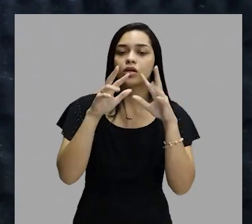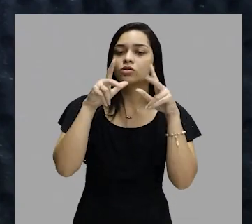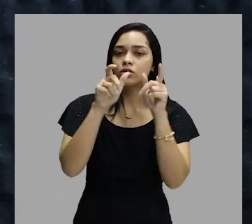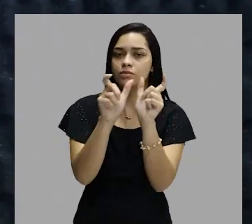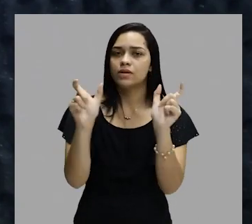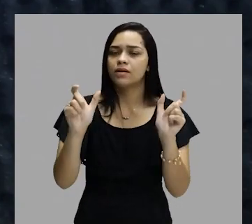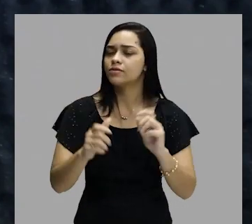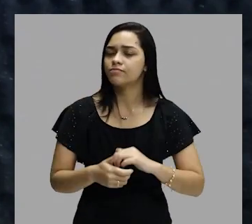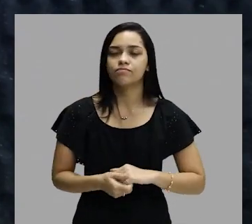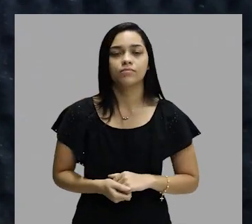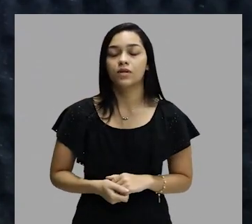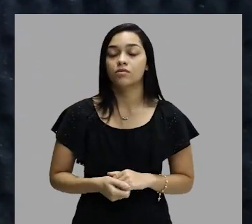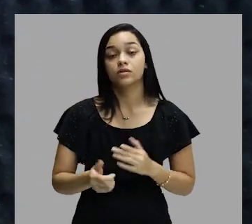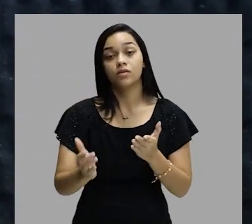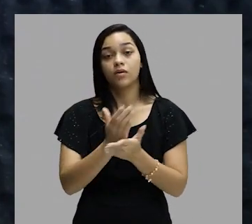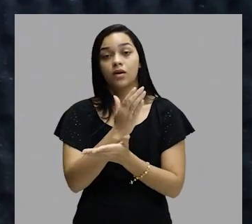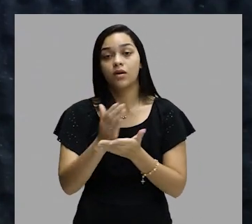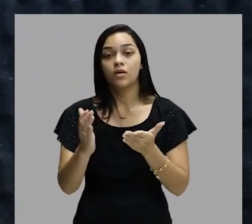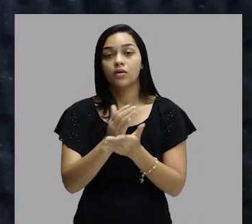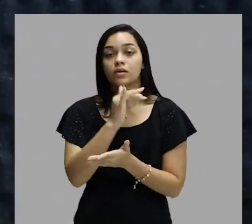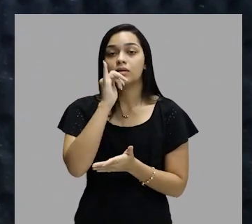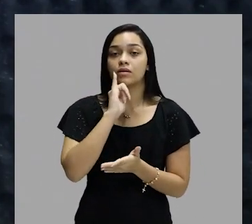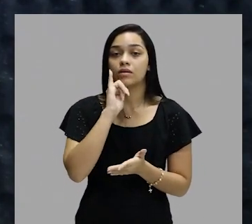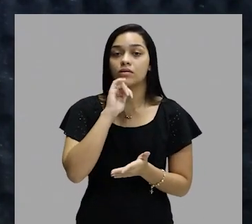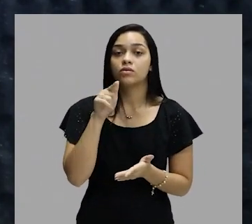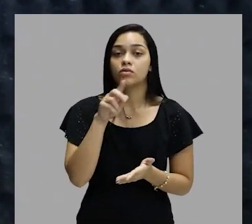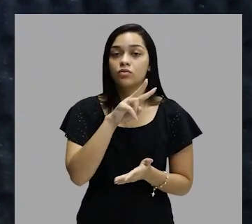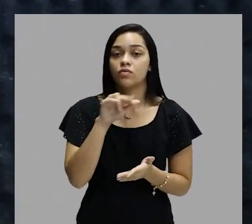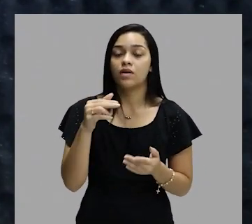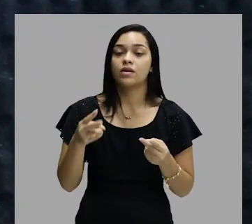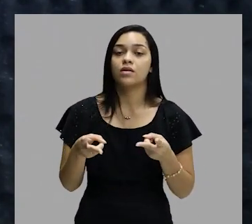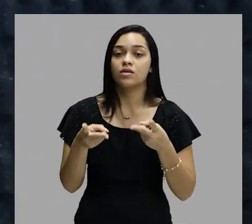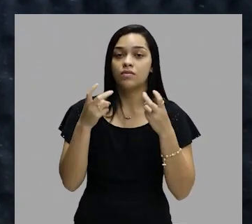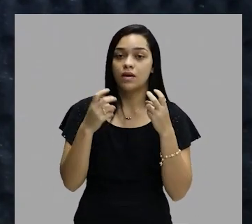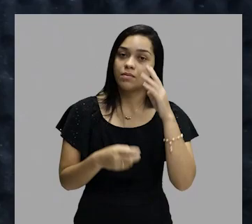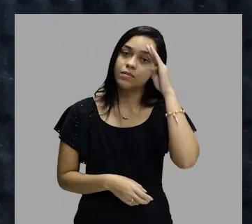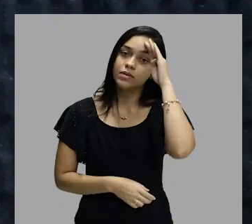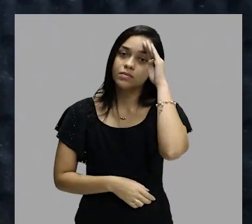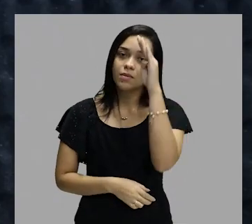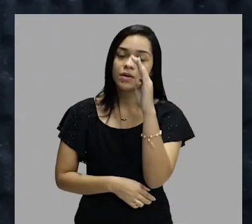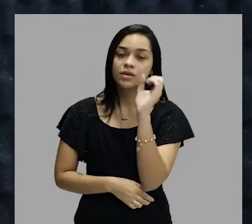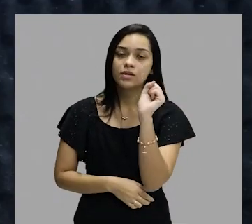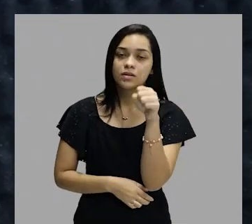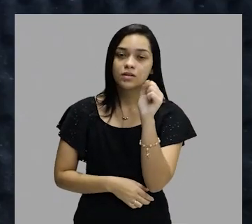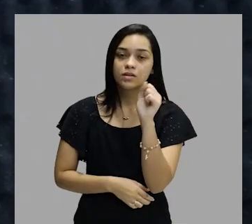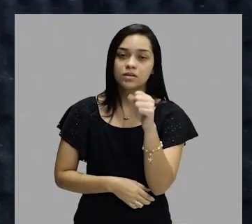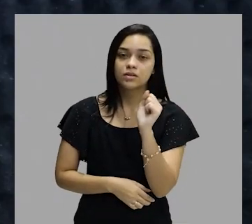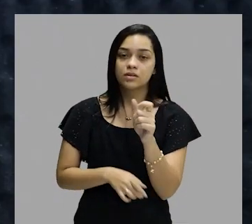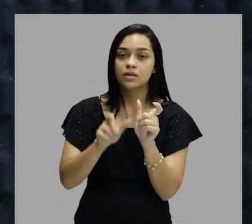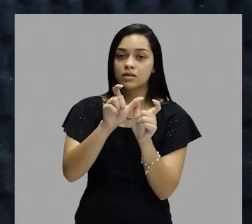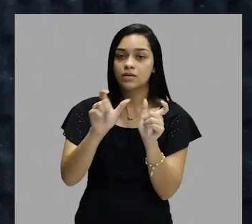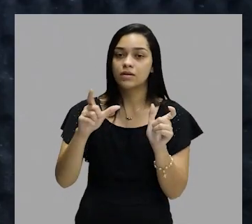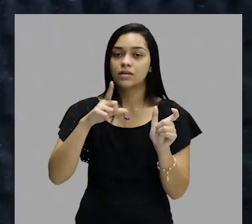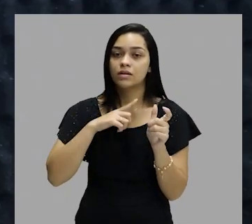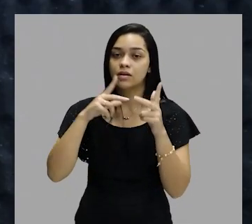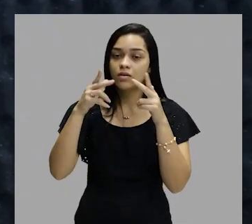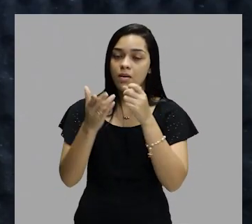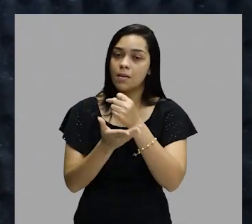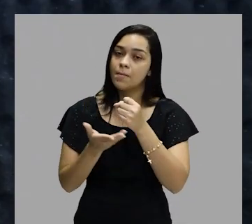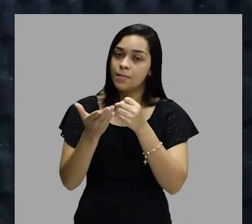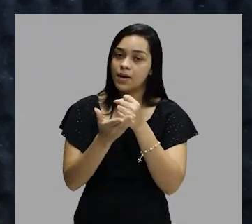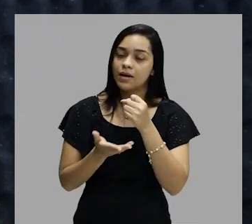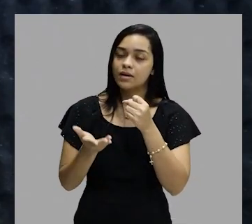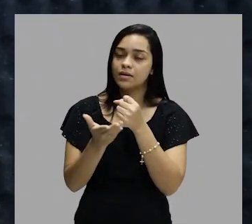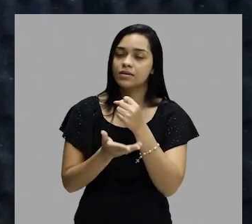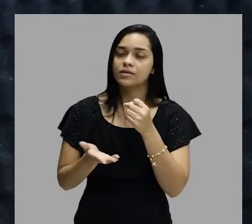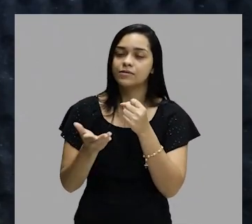as palavras. São alguns exemplos que vocês vão identificar, principalmente nessas palavras que têm a mesma raiz, a raiz